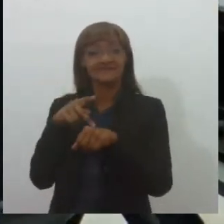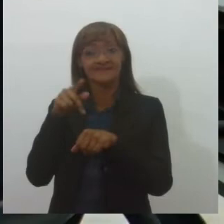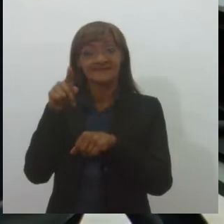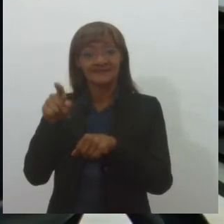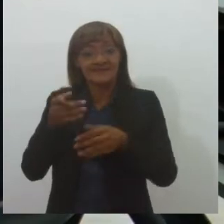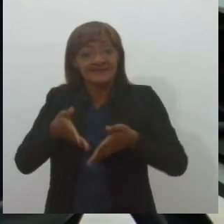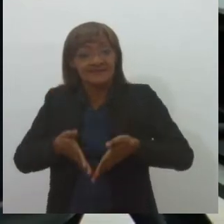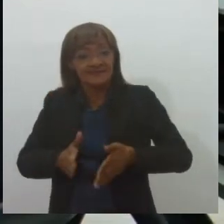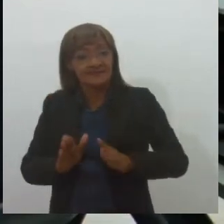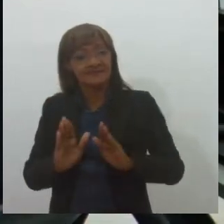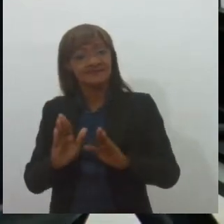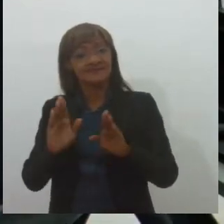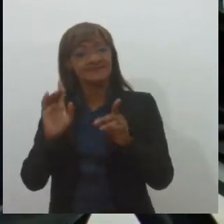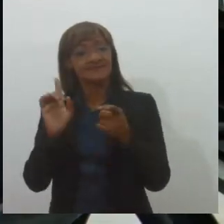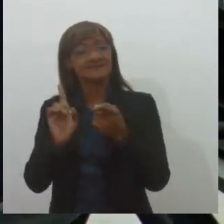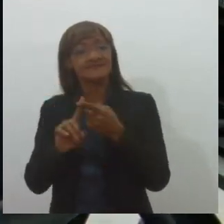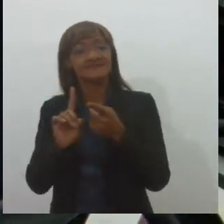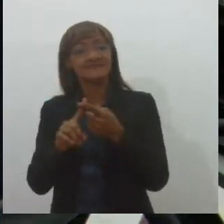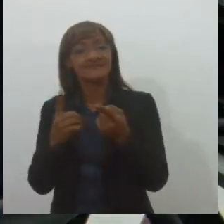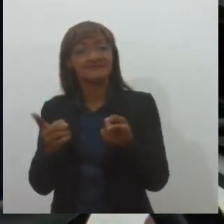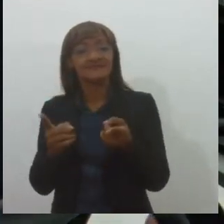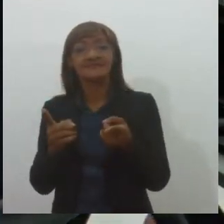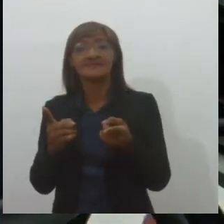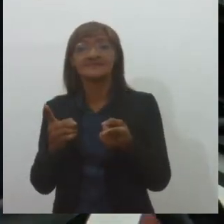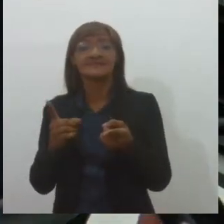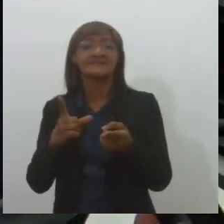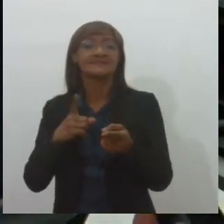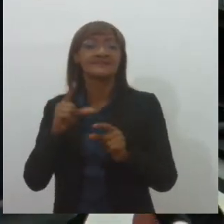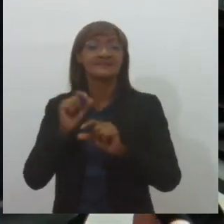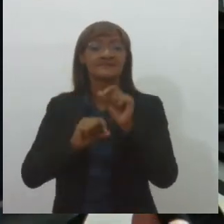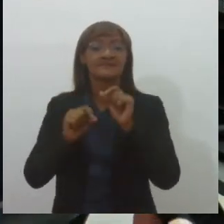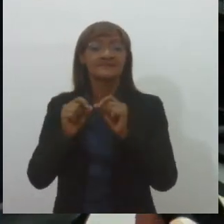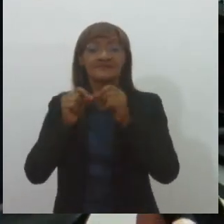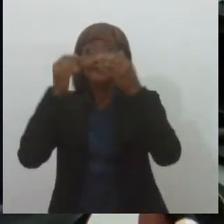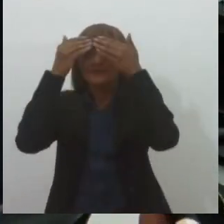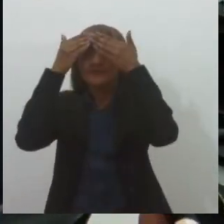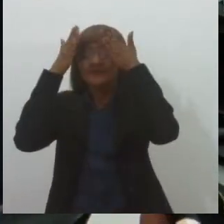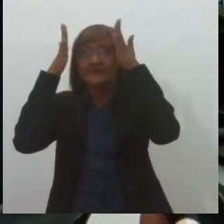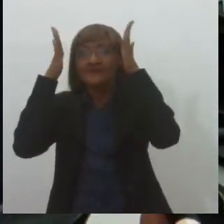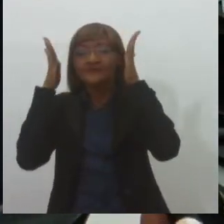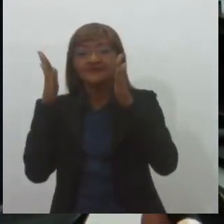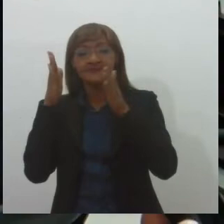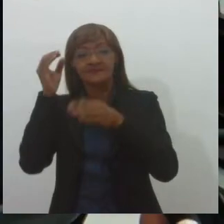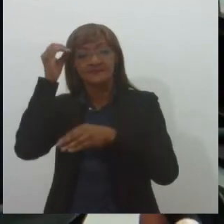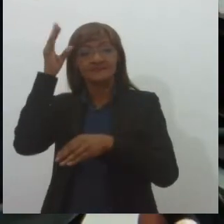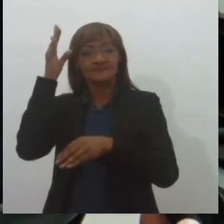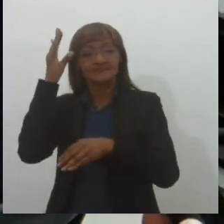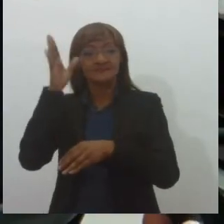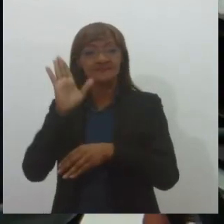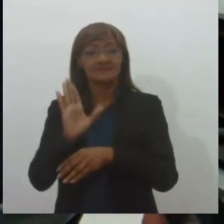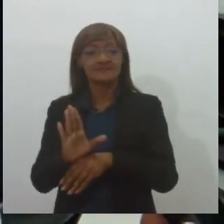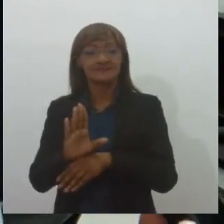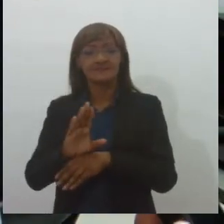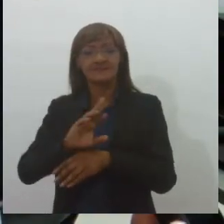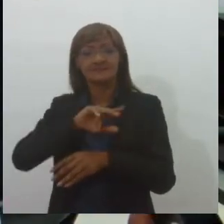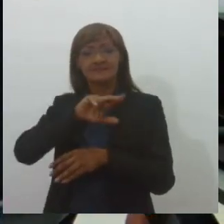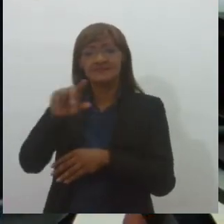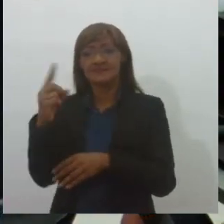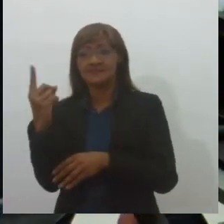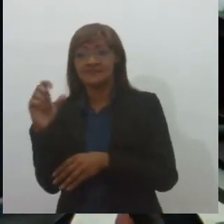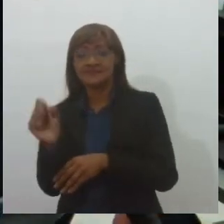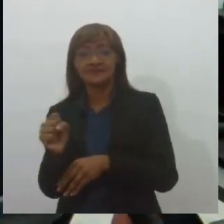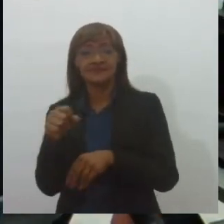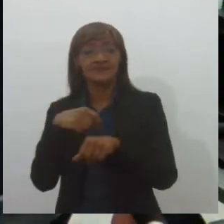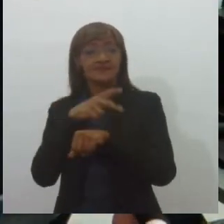ele nasce e abrindo aí também as portas do conhecimento para mais de 18 países e eu tive